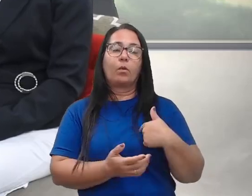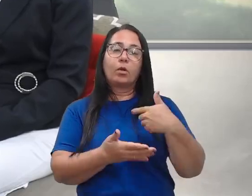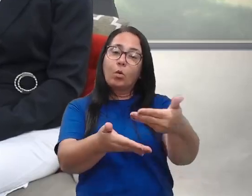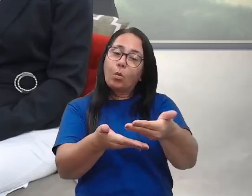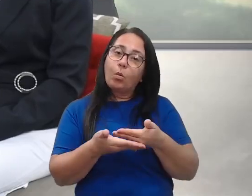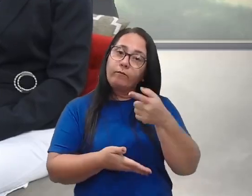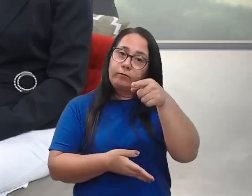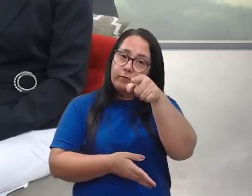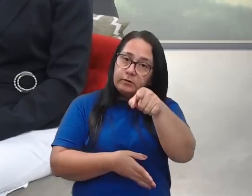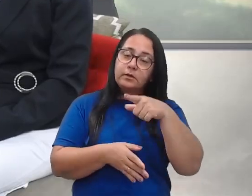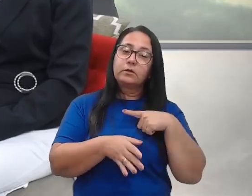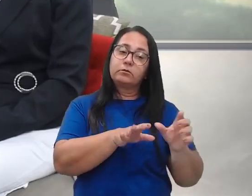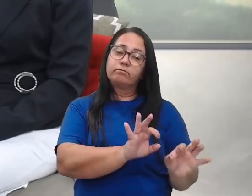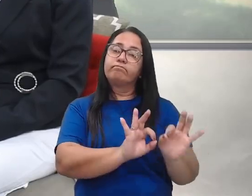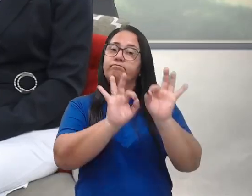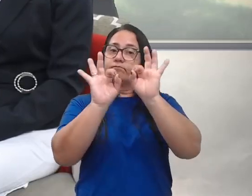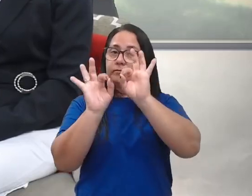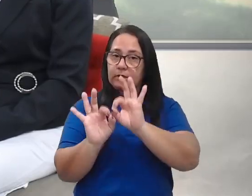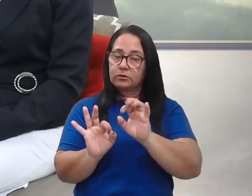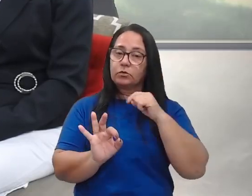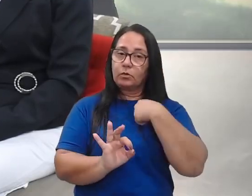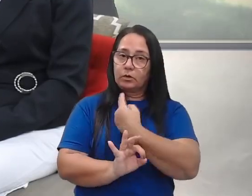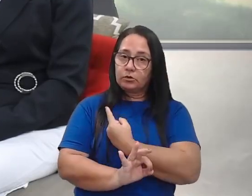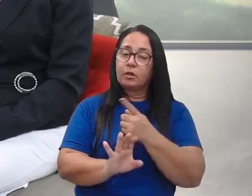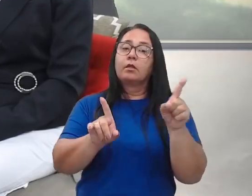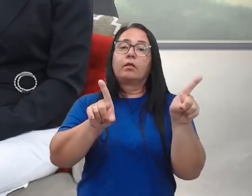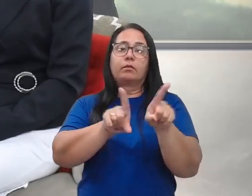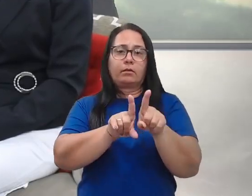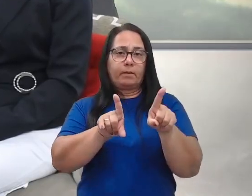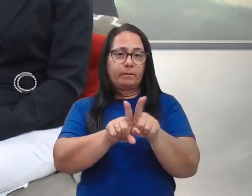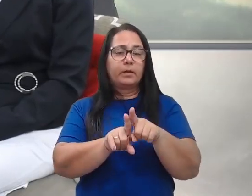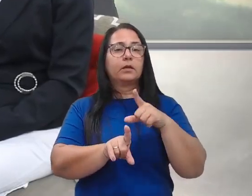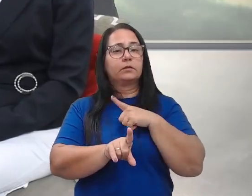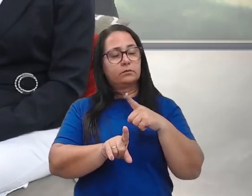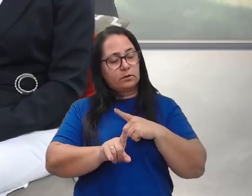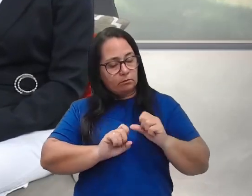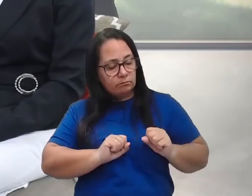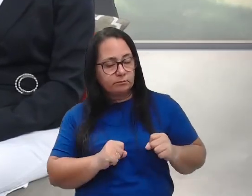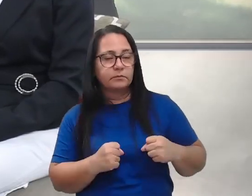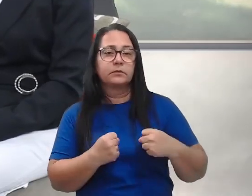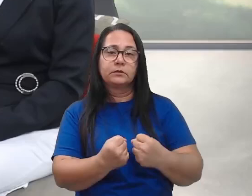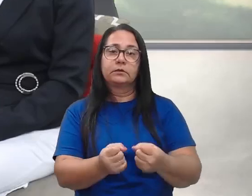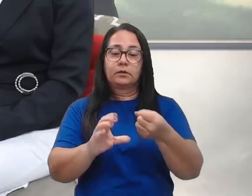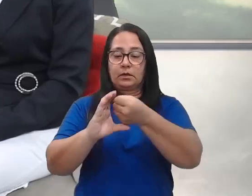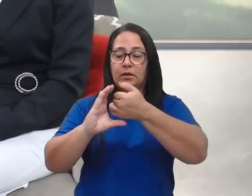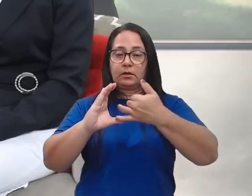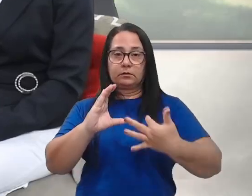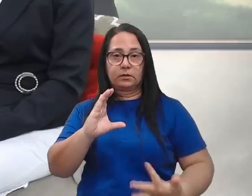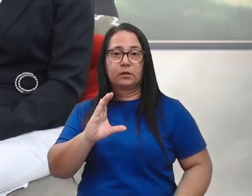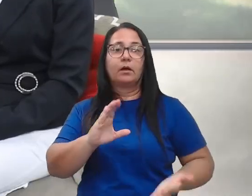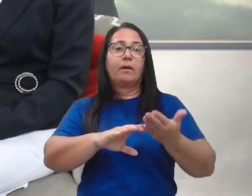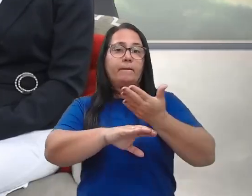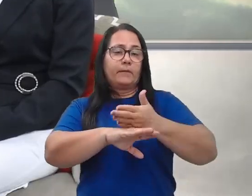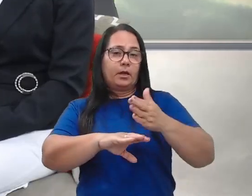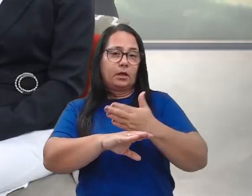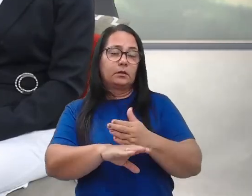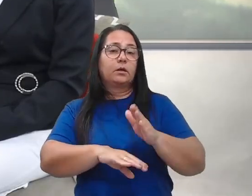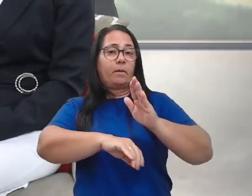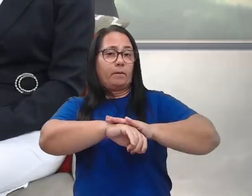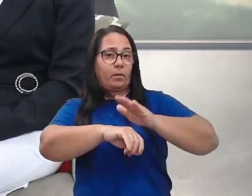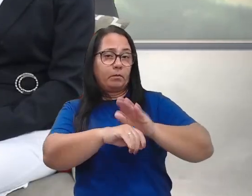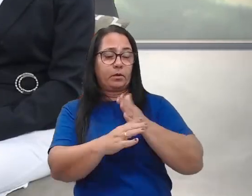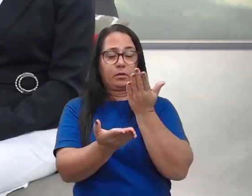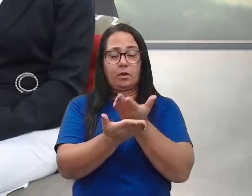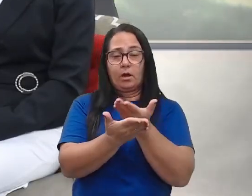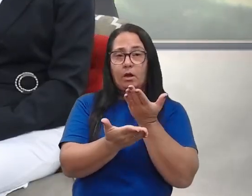lado da telinha é também colocar essa característica em prática, seja nesse momento de aula, seja nos seus desejos, nos